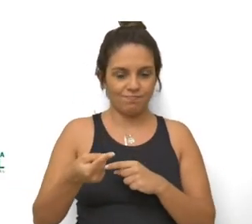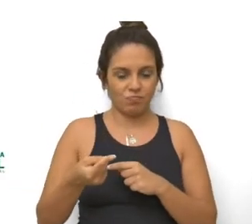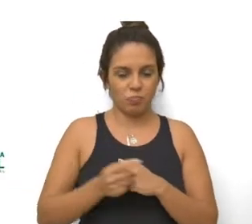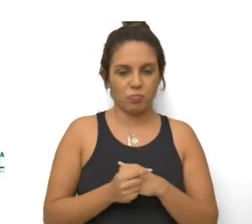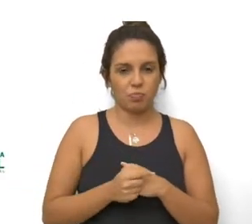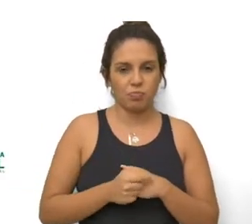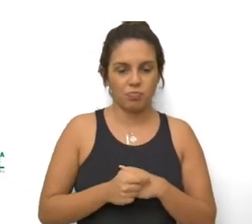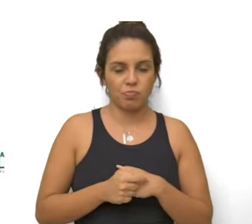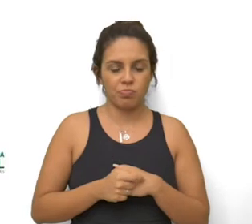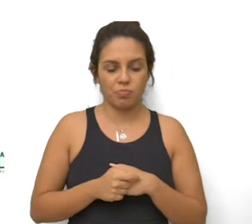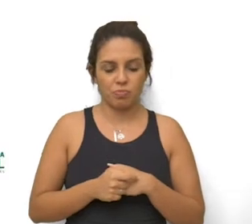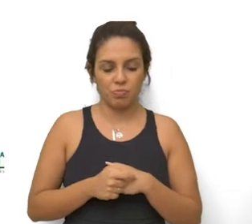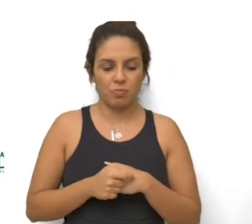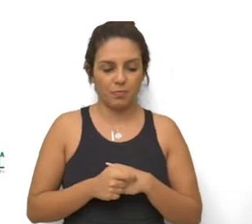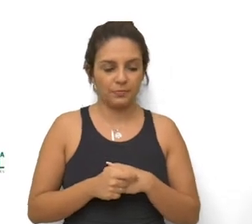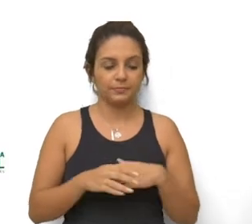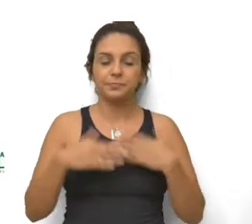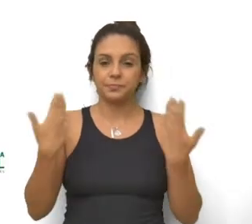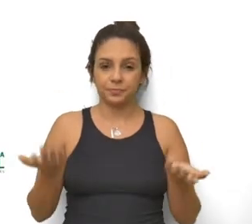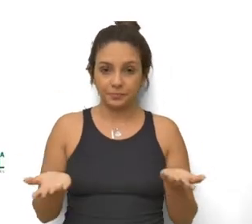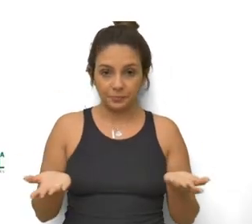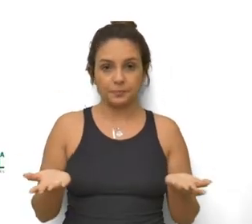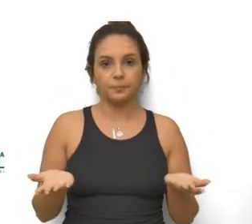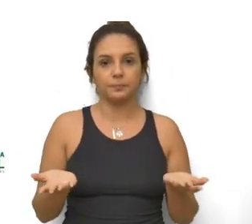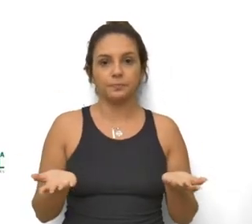agora. Né? Então,